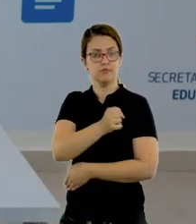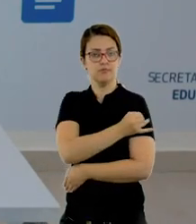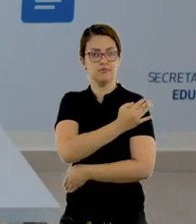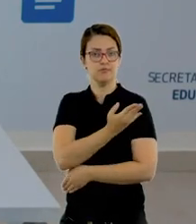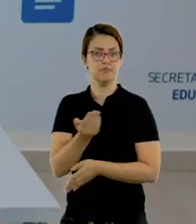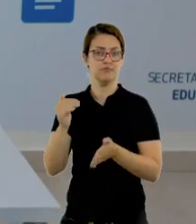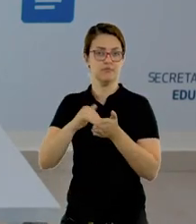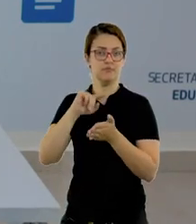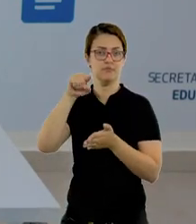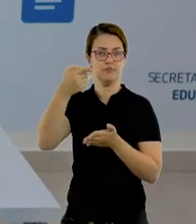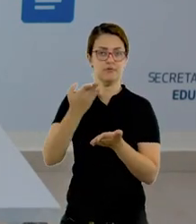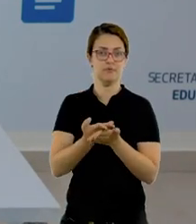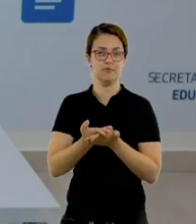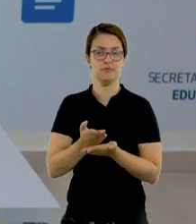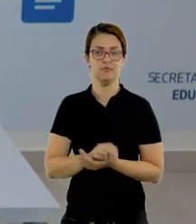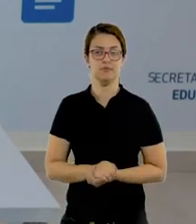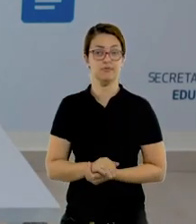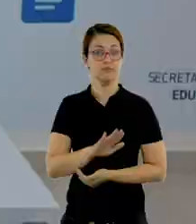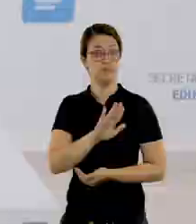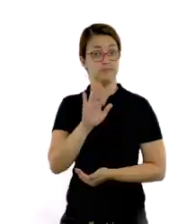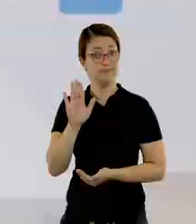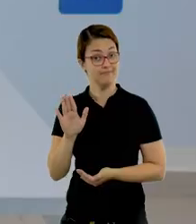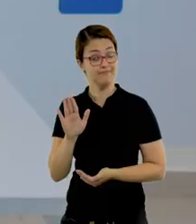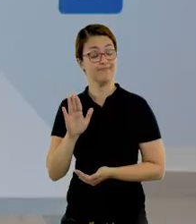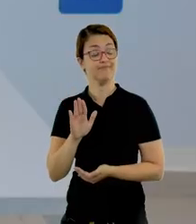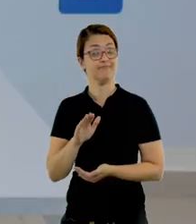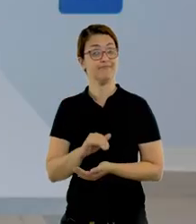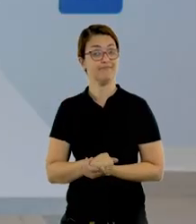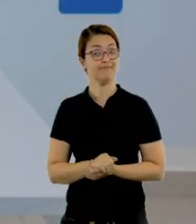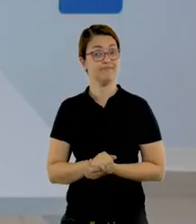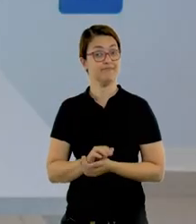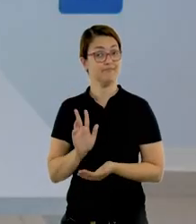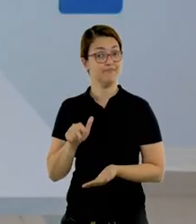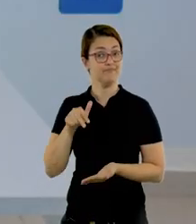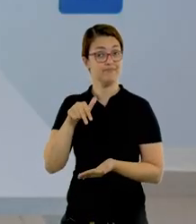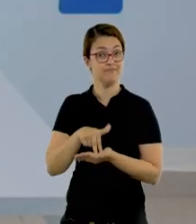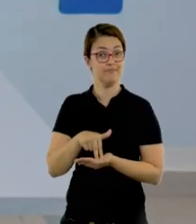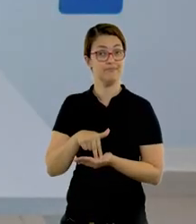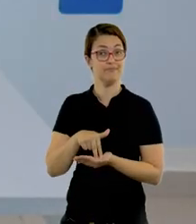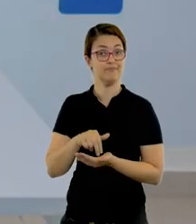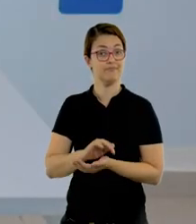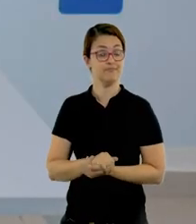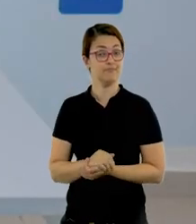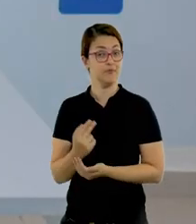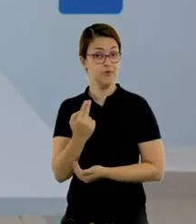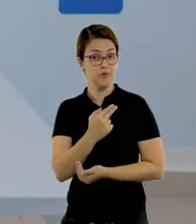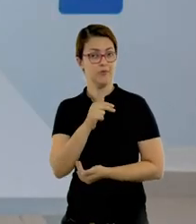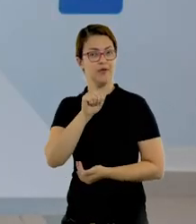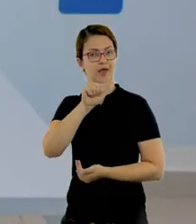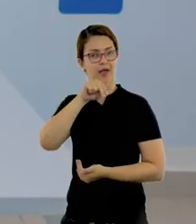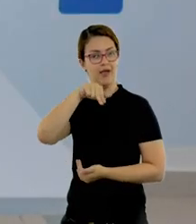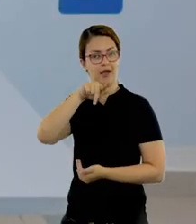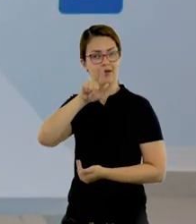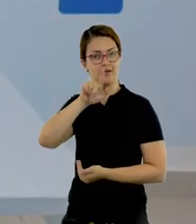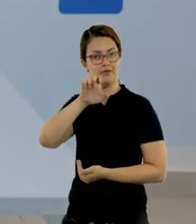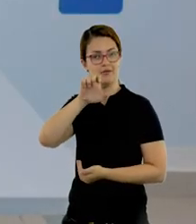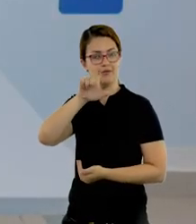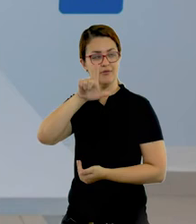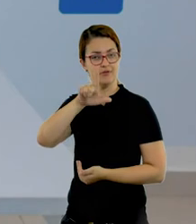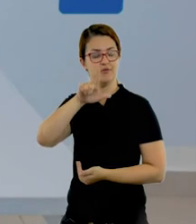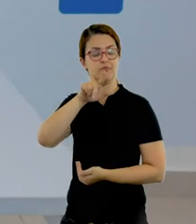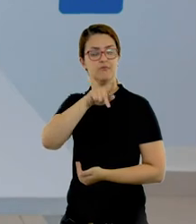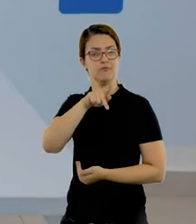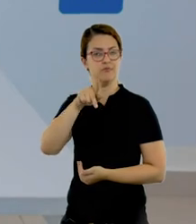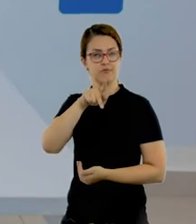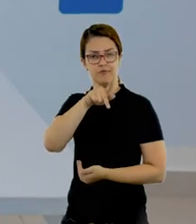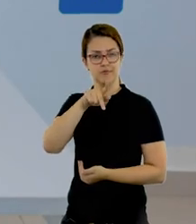demais séries. See you the next class! Hello everyone! Estou aqui novamente, sou a professora Angel de Língua Inglesa do